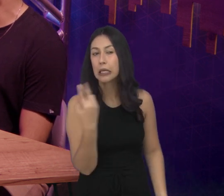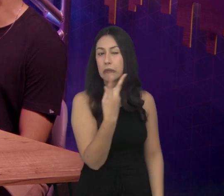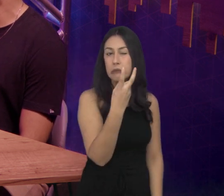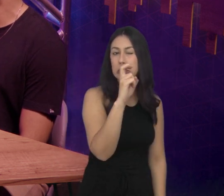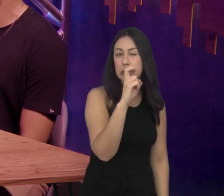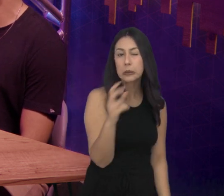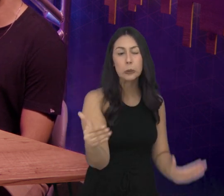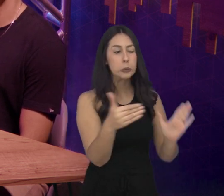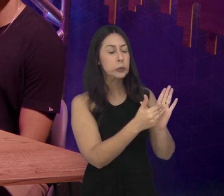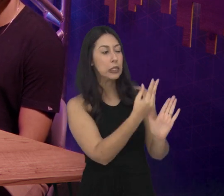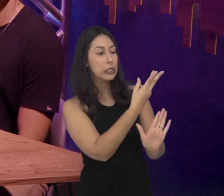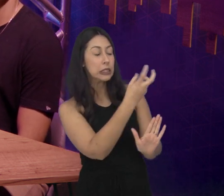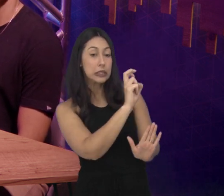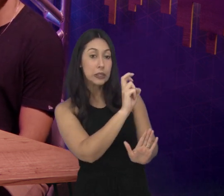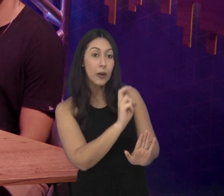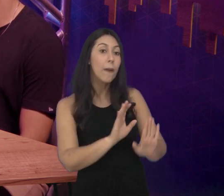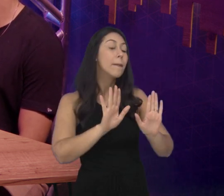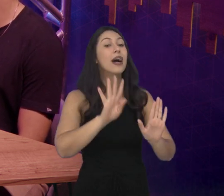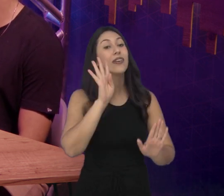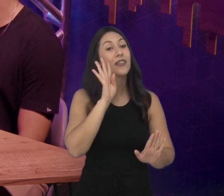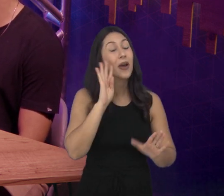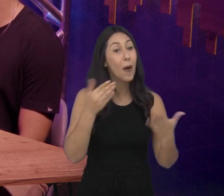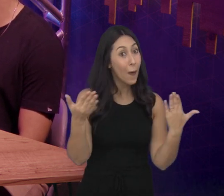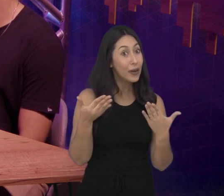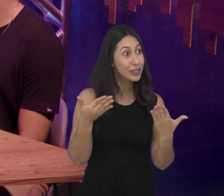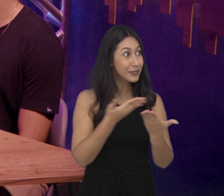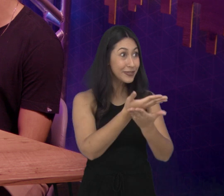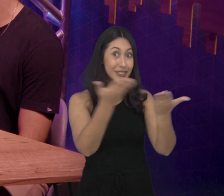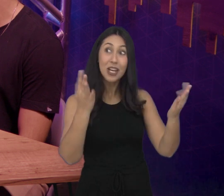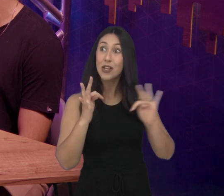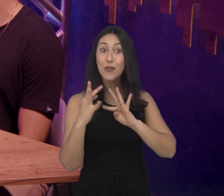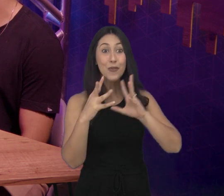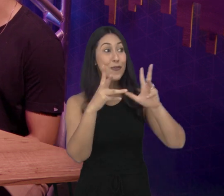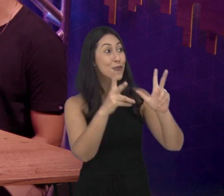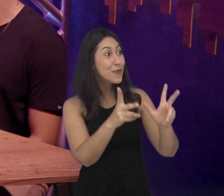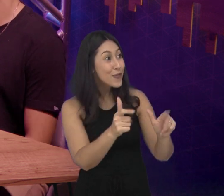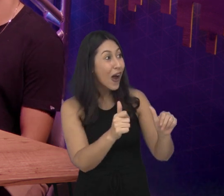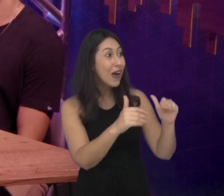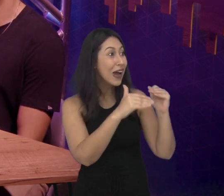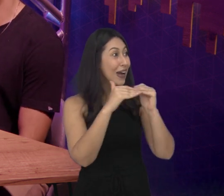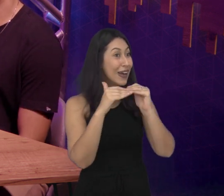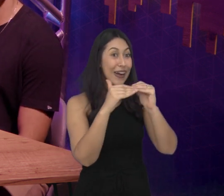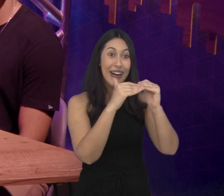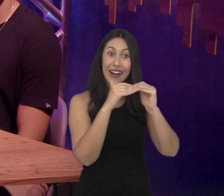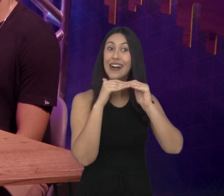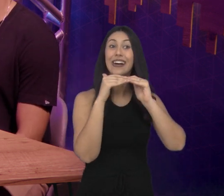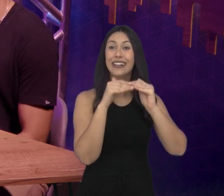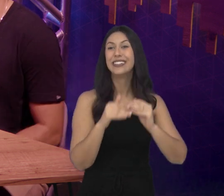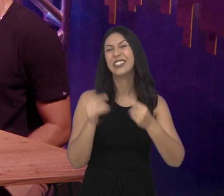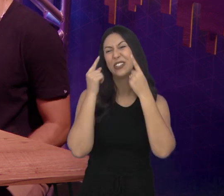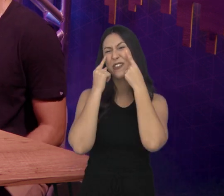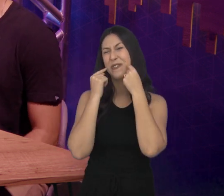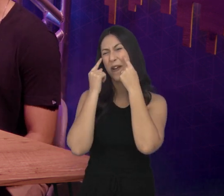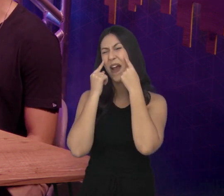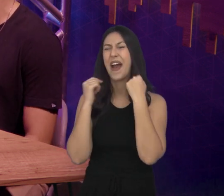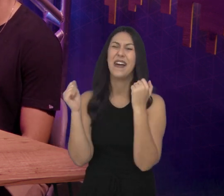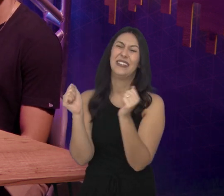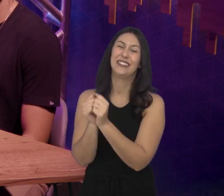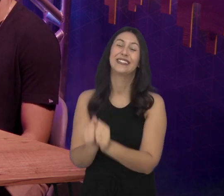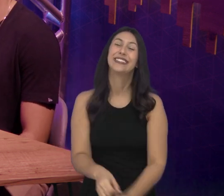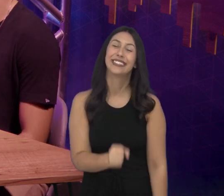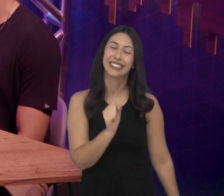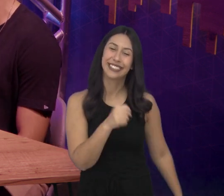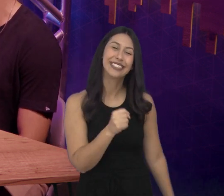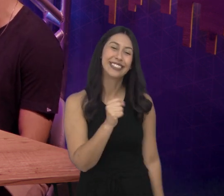entre seus 25 e 35 anos. O legal é que hoje aqui no estúdio todo mundo tá na crise dos 30, exatamente. Né? Então vai tá todo mundo chorar